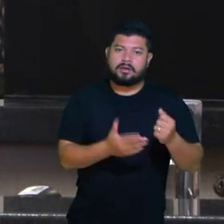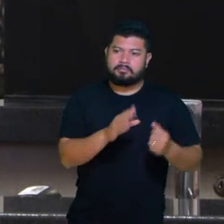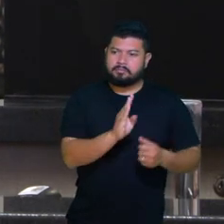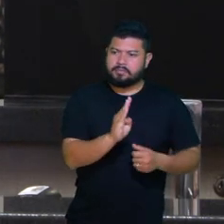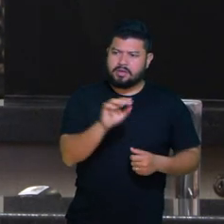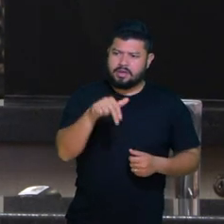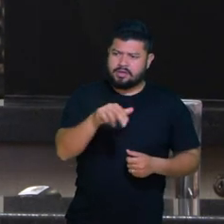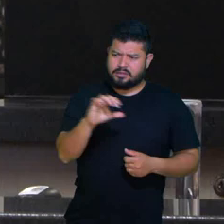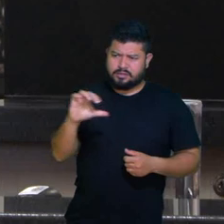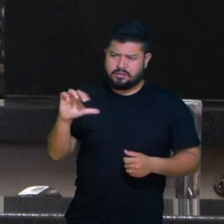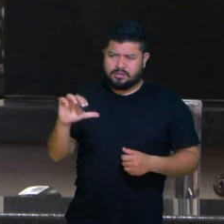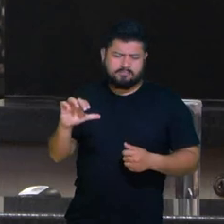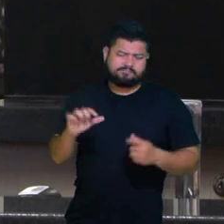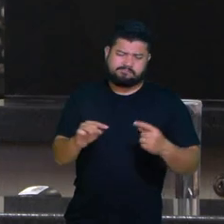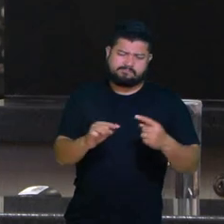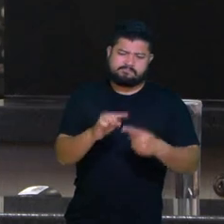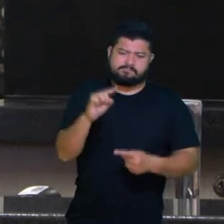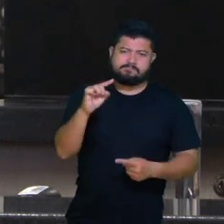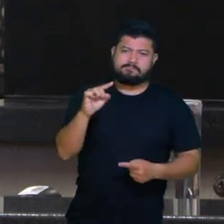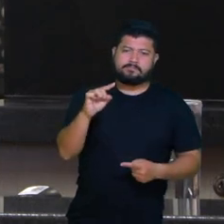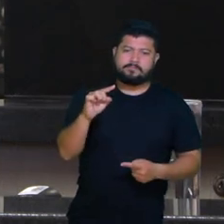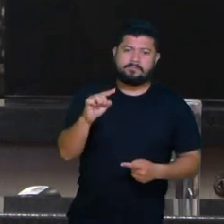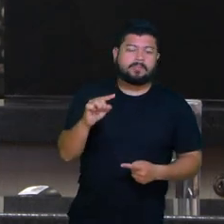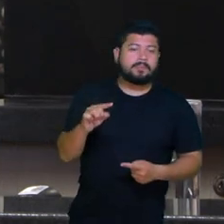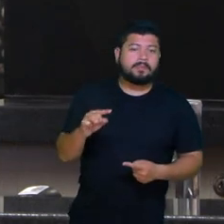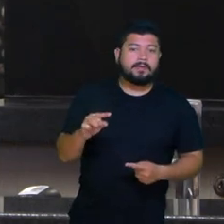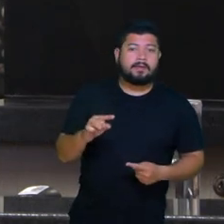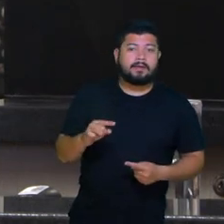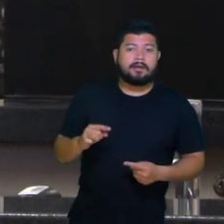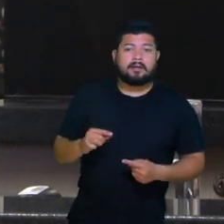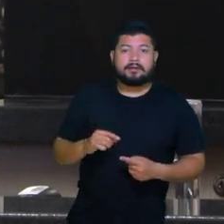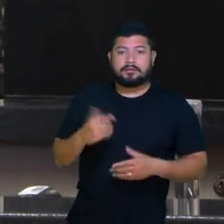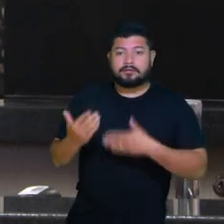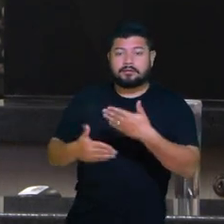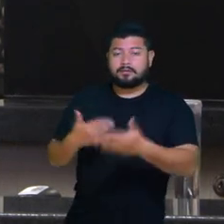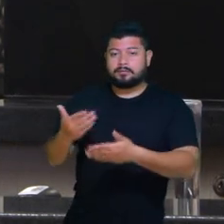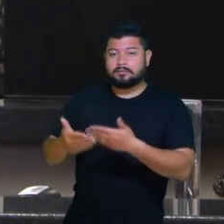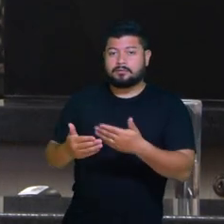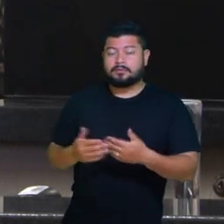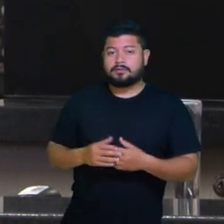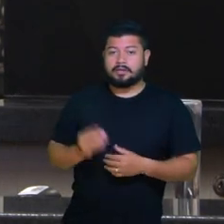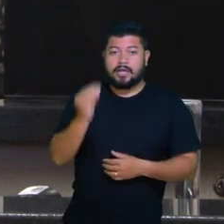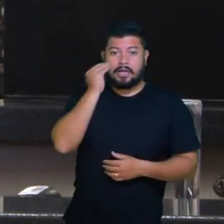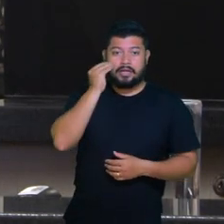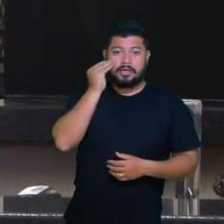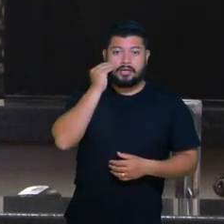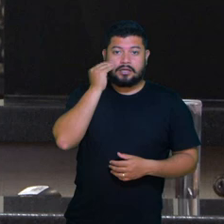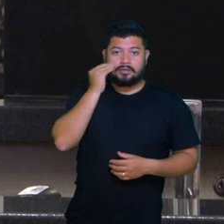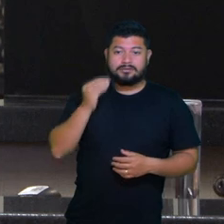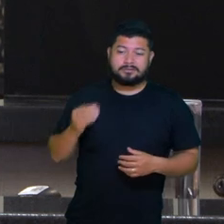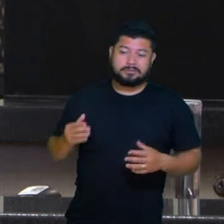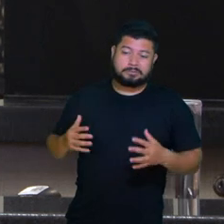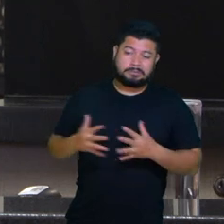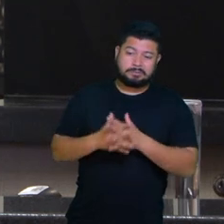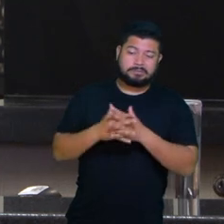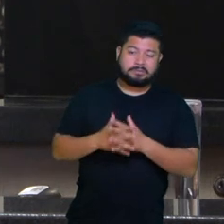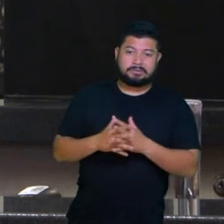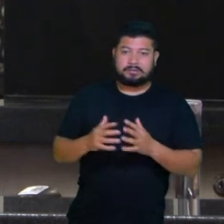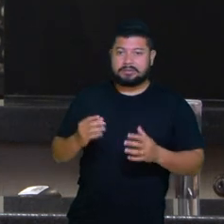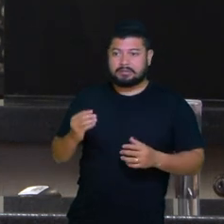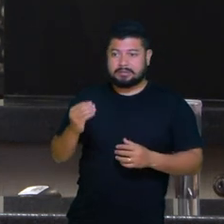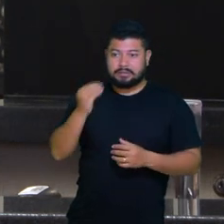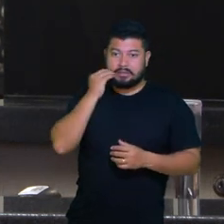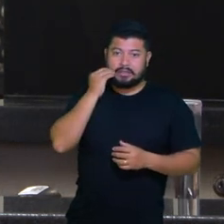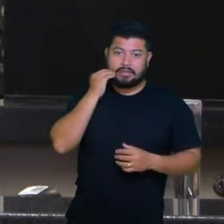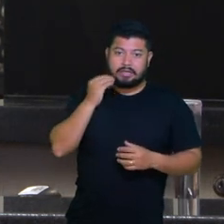né e que depois eh foi uma tentativa de confusão e apropriação desse conceito